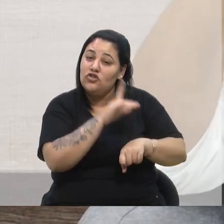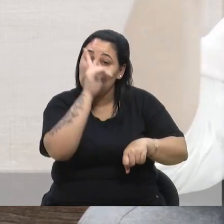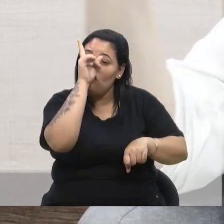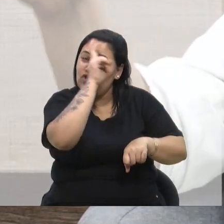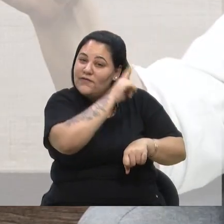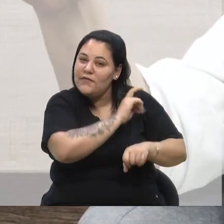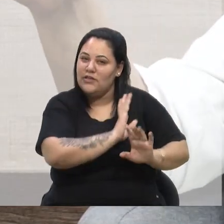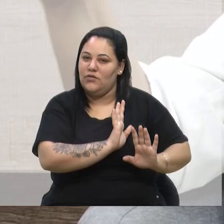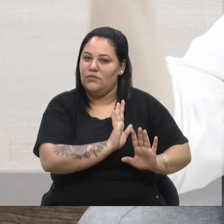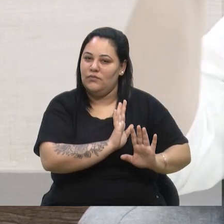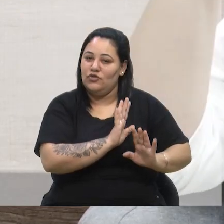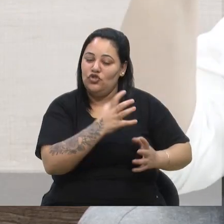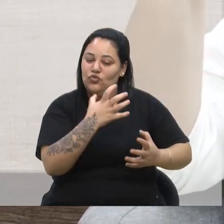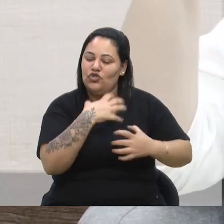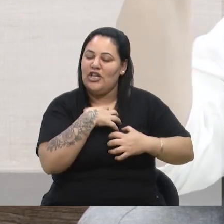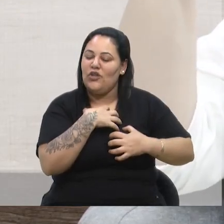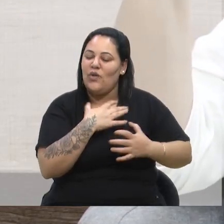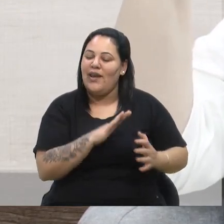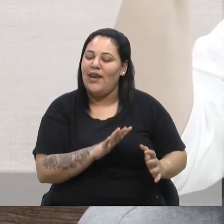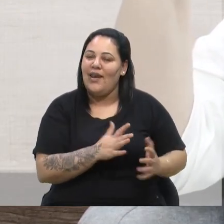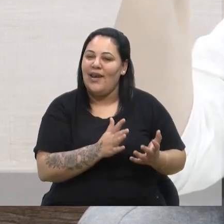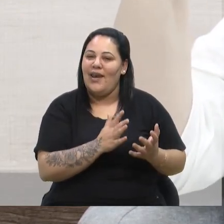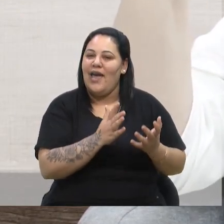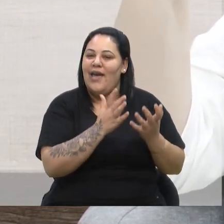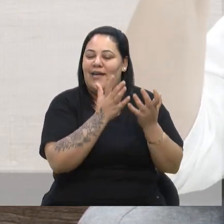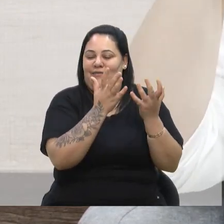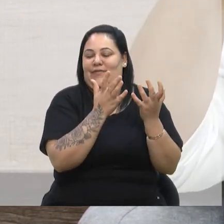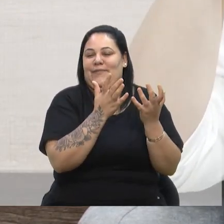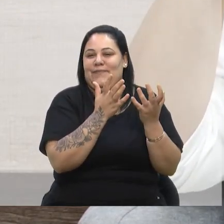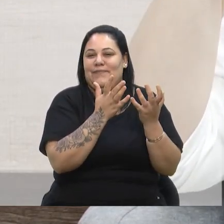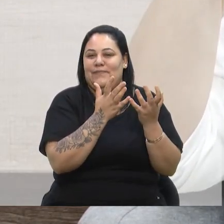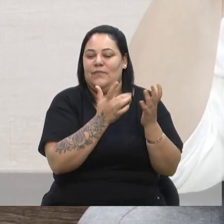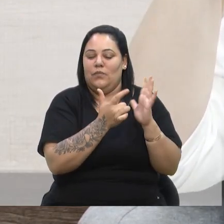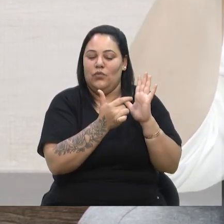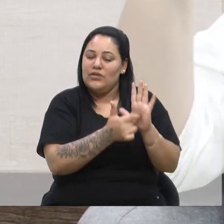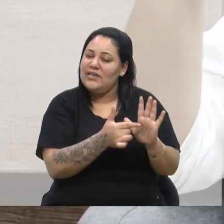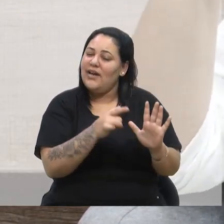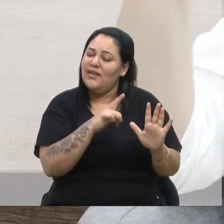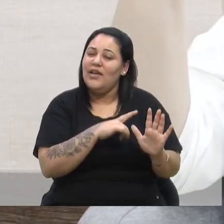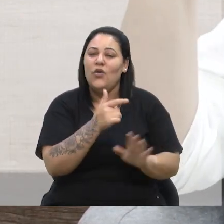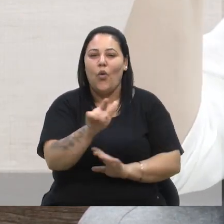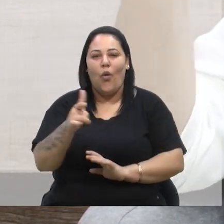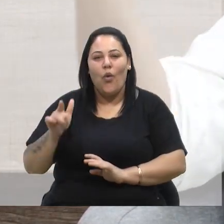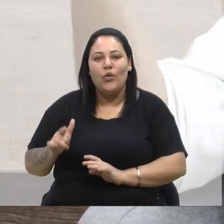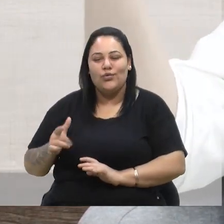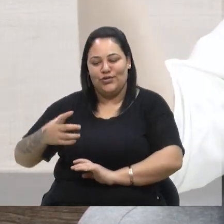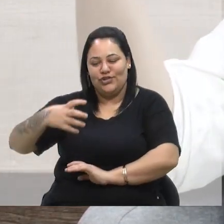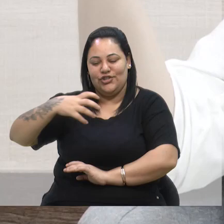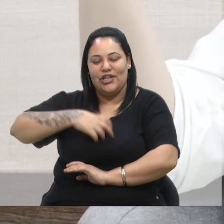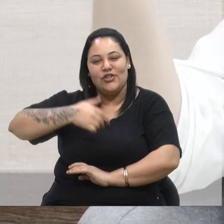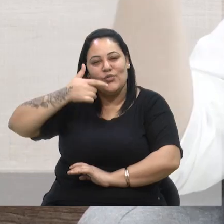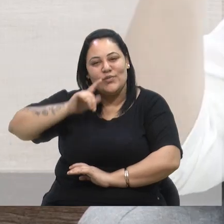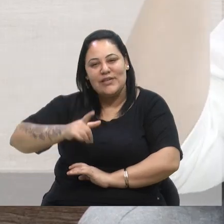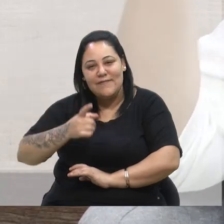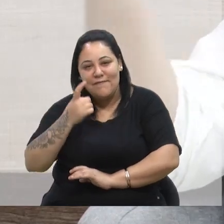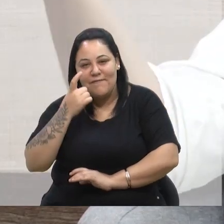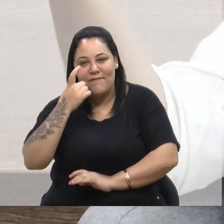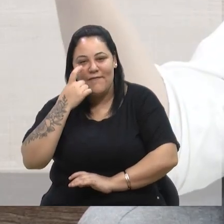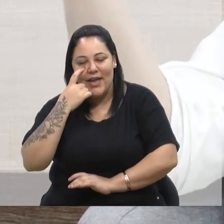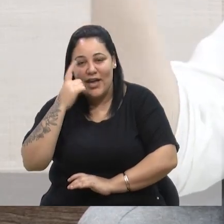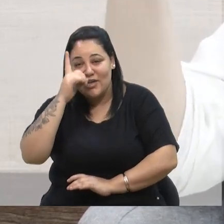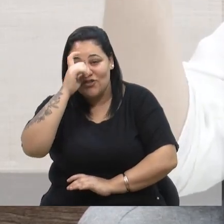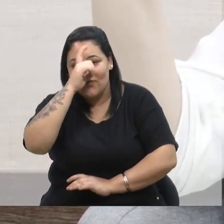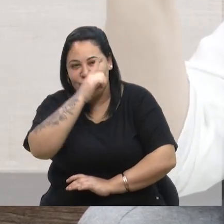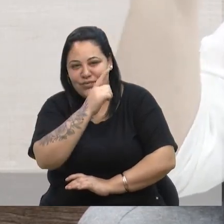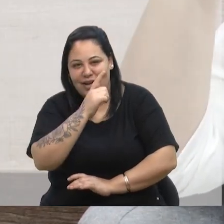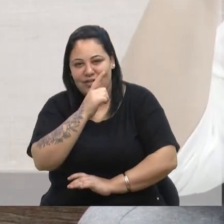de um modo geral, de uma forma mais suave. Então, mostrar que existe uma outra forma da gente poder